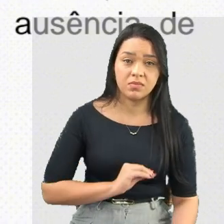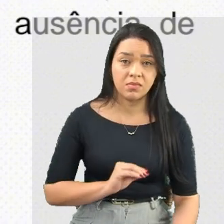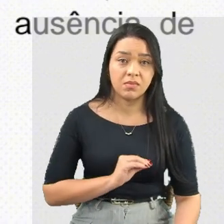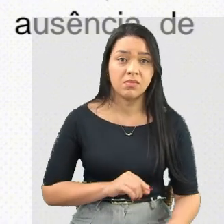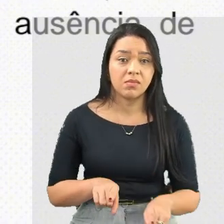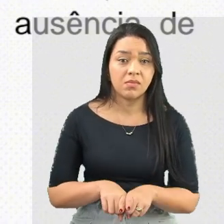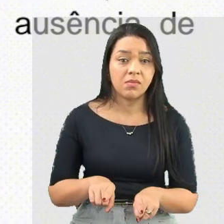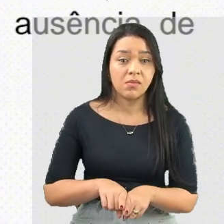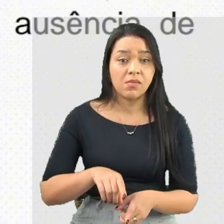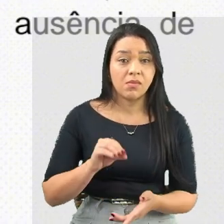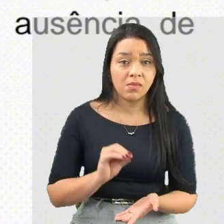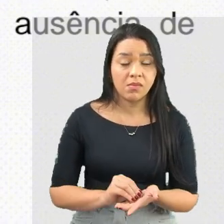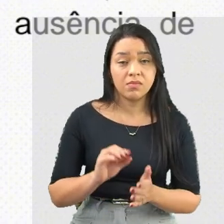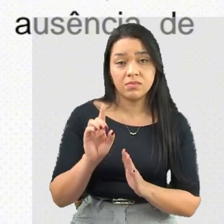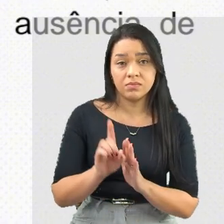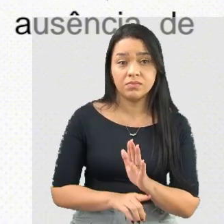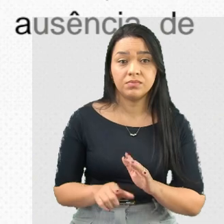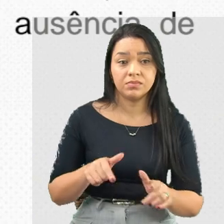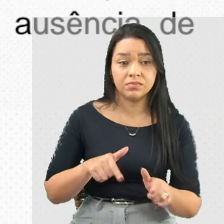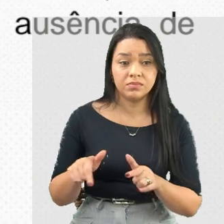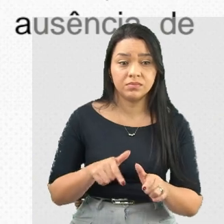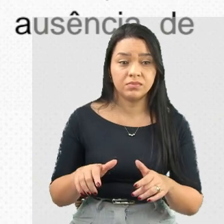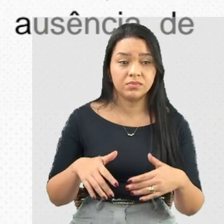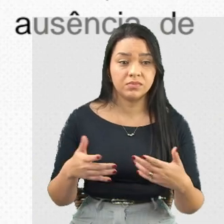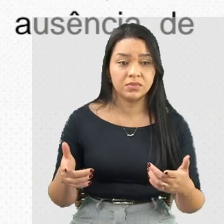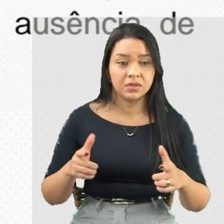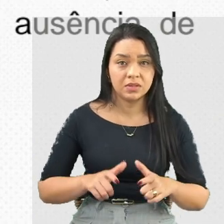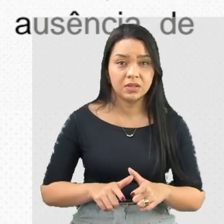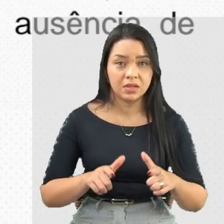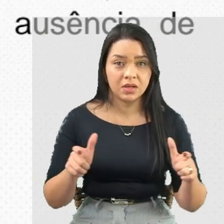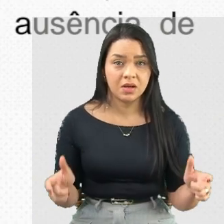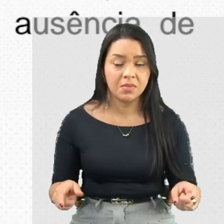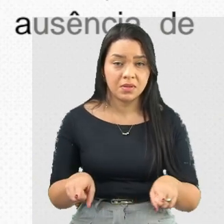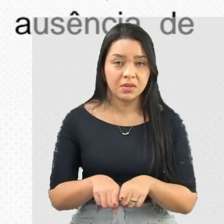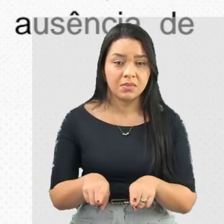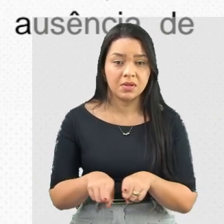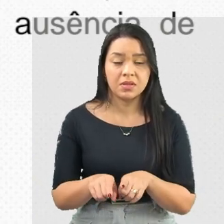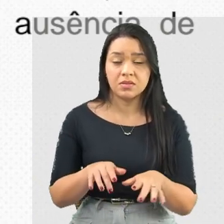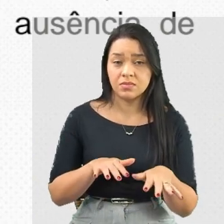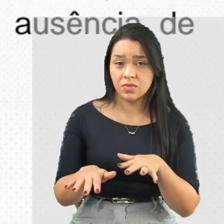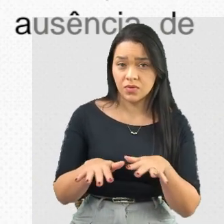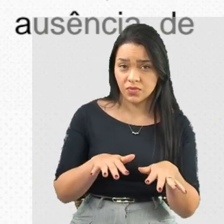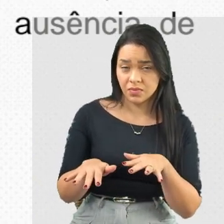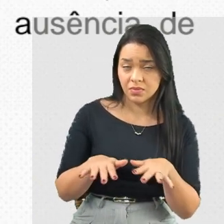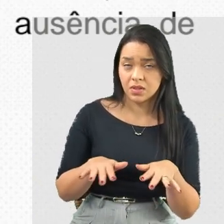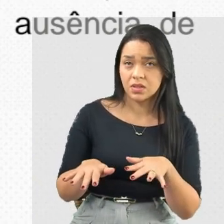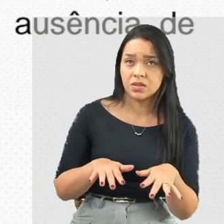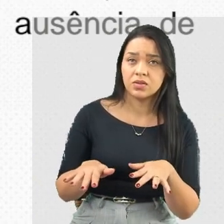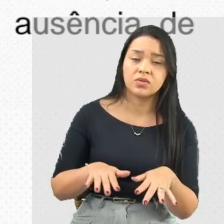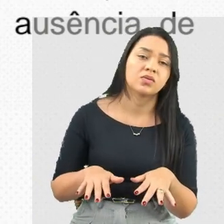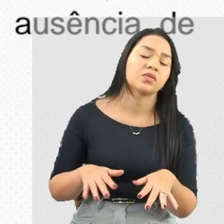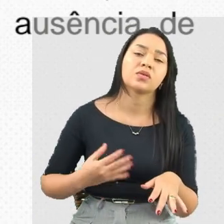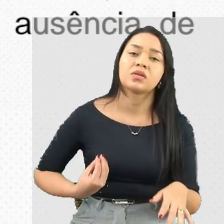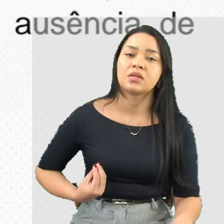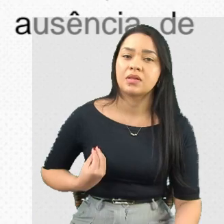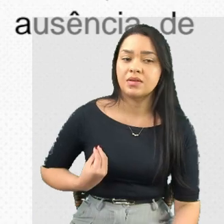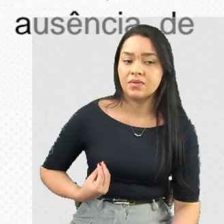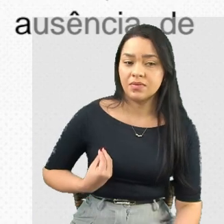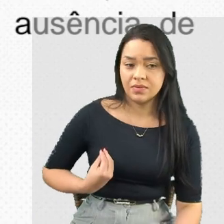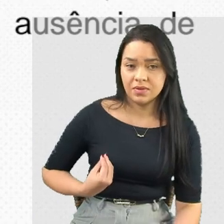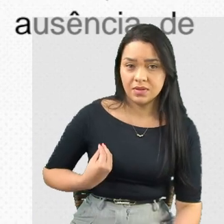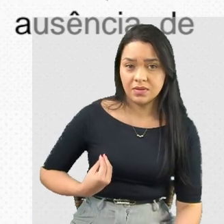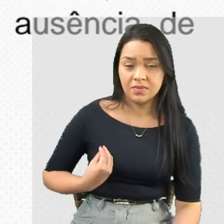de direitos trabalhistas. Então, essa gana e esse movimento que a gente vive de forma